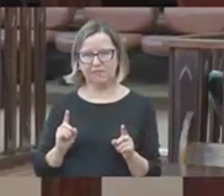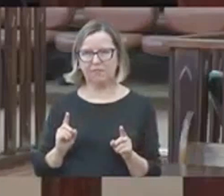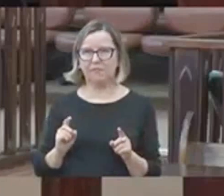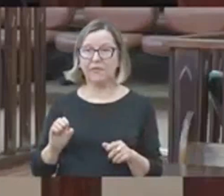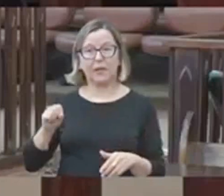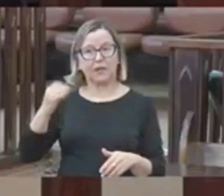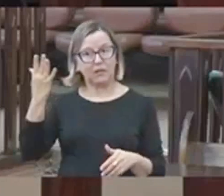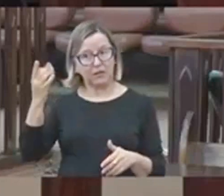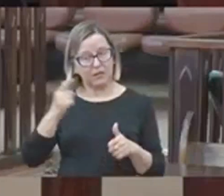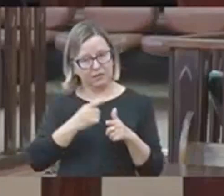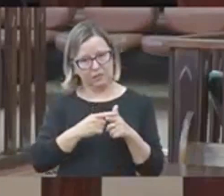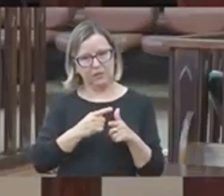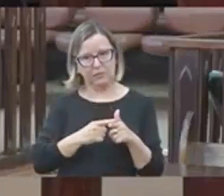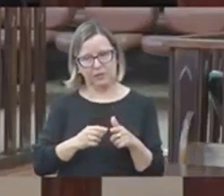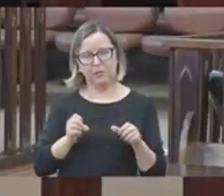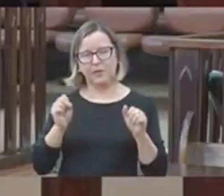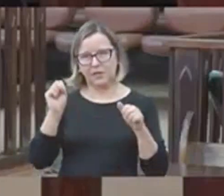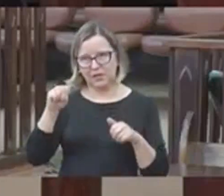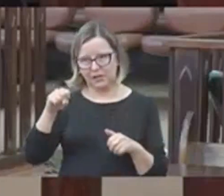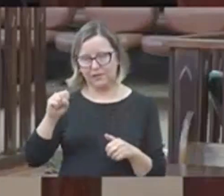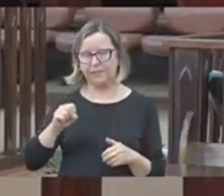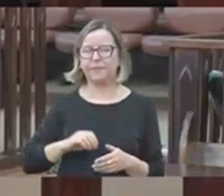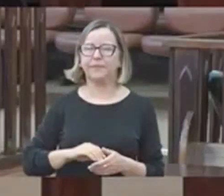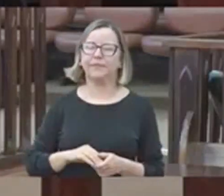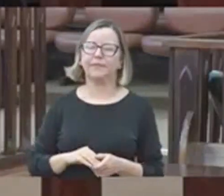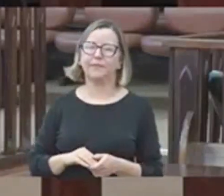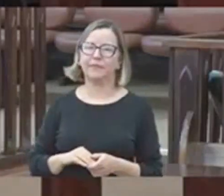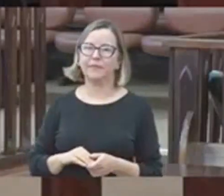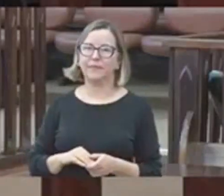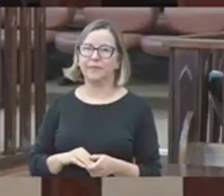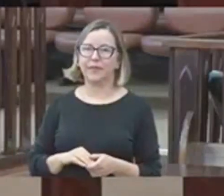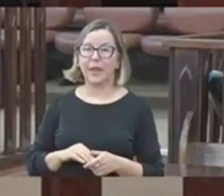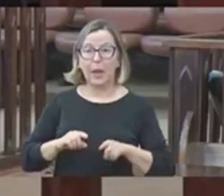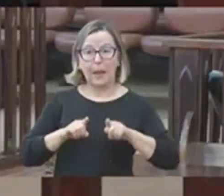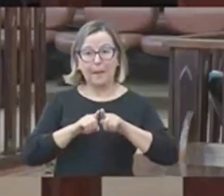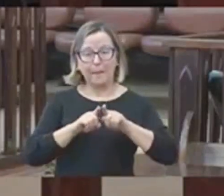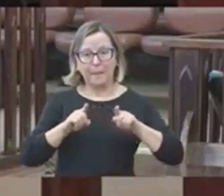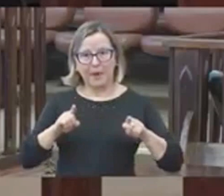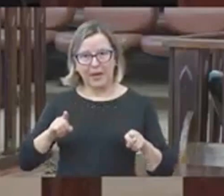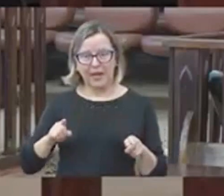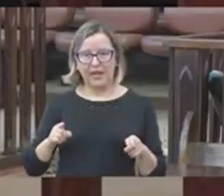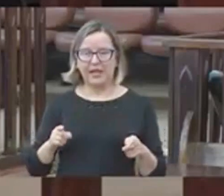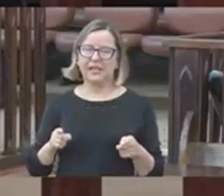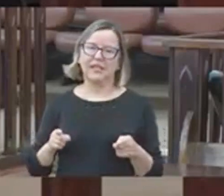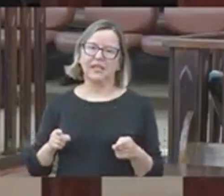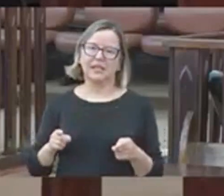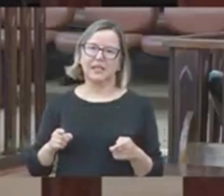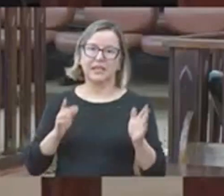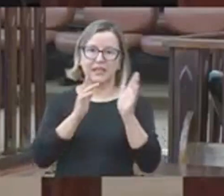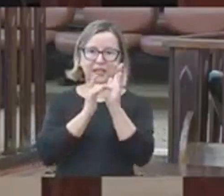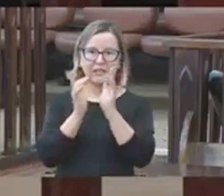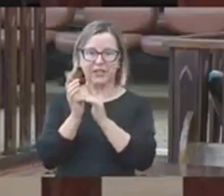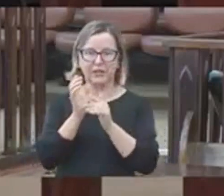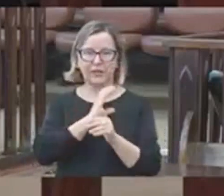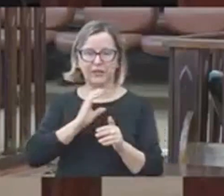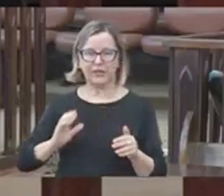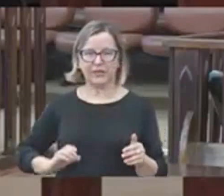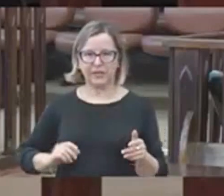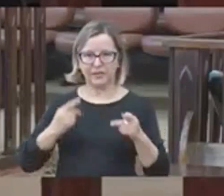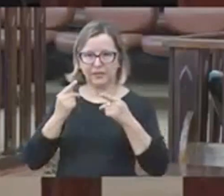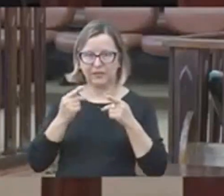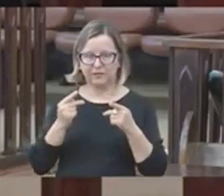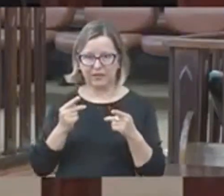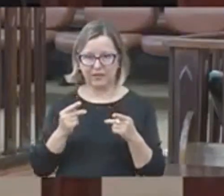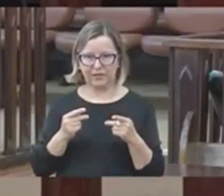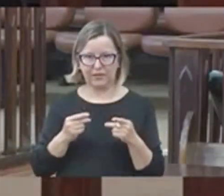para rocha, eu quero terminar com as palavras do nosso Senhor Jesus Cristo, que está em Mateus capítulo 7, 24 a